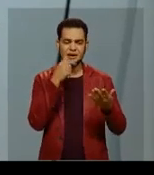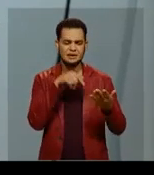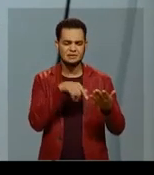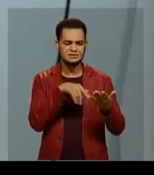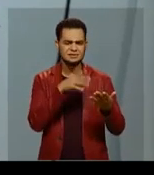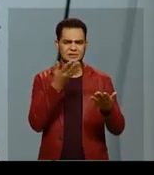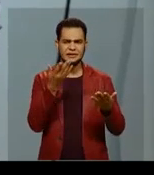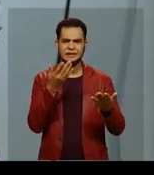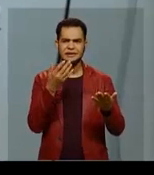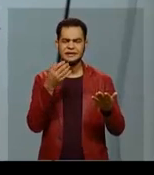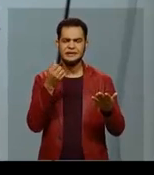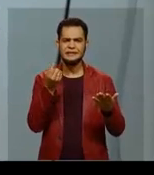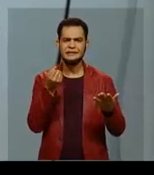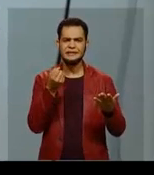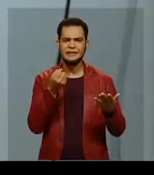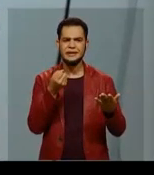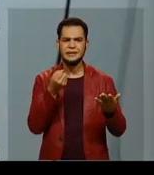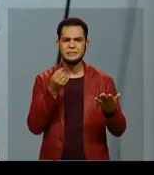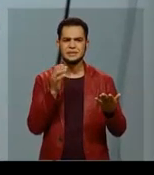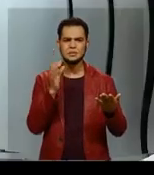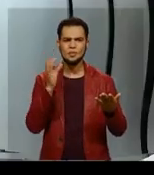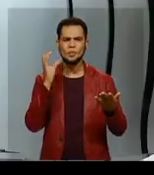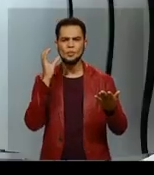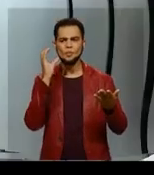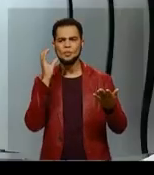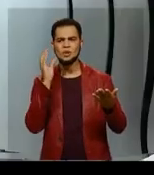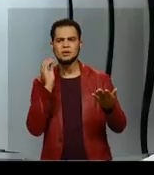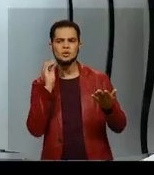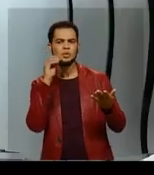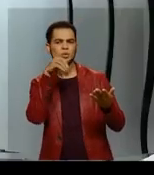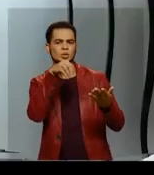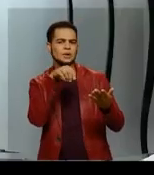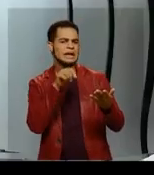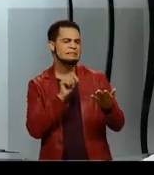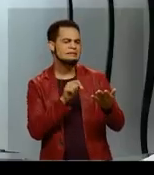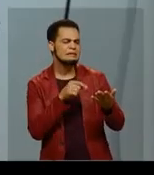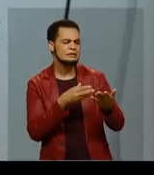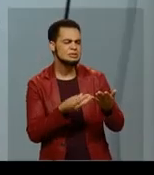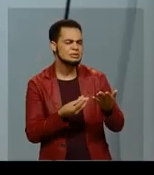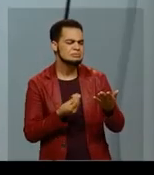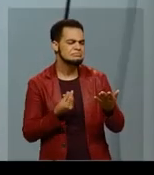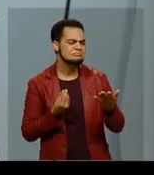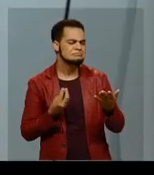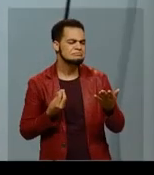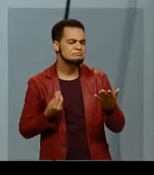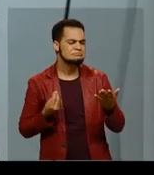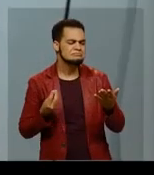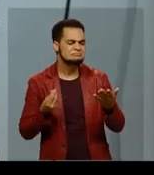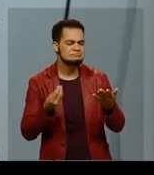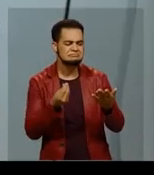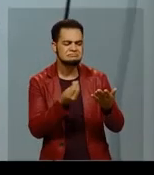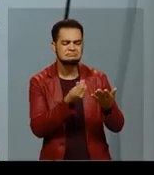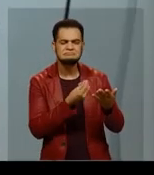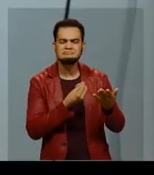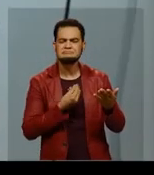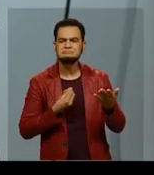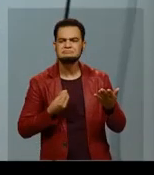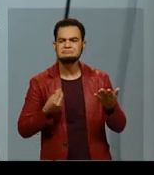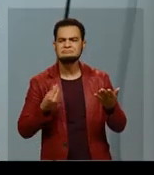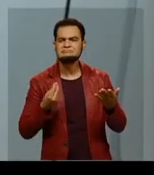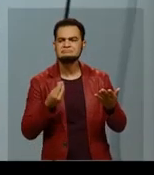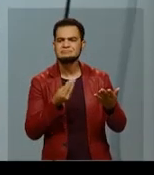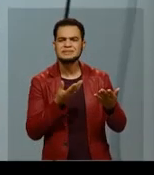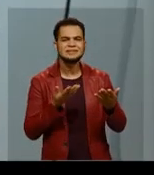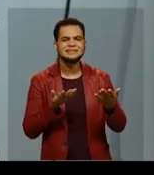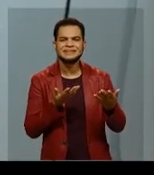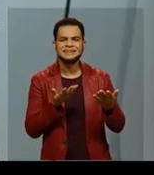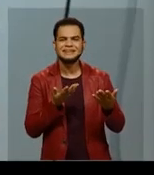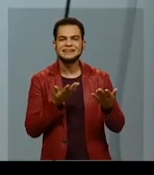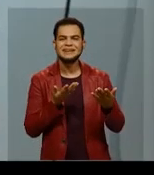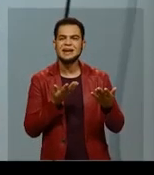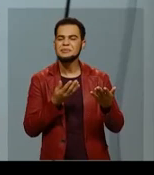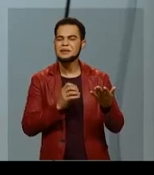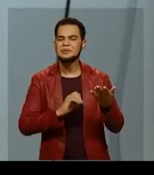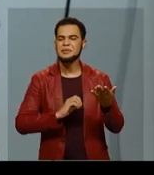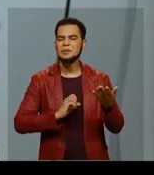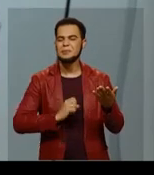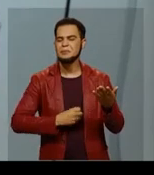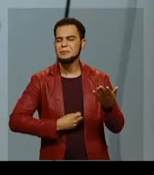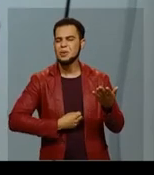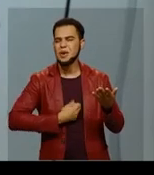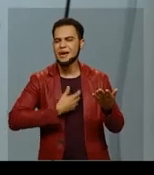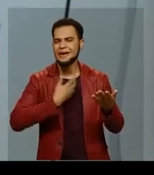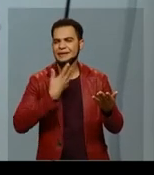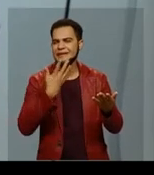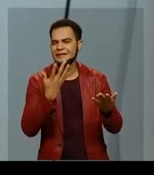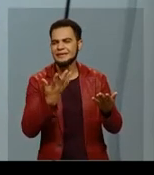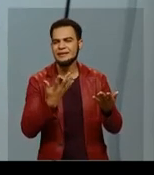vai dizer dentro do texto, que você vai interpretar. Então, um poema, você tem mais essa linguagem, como eu falo